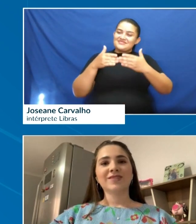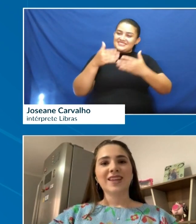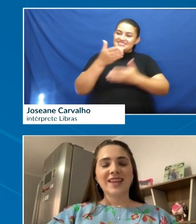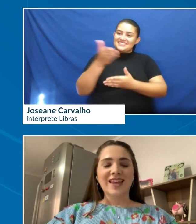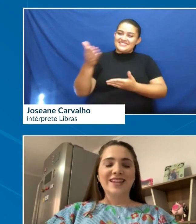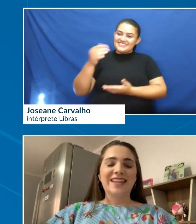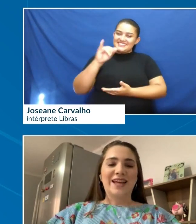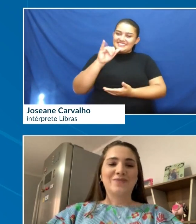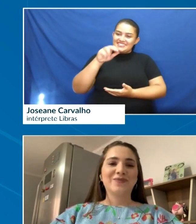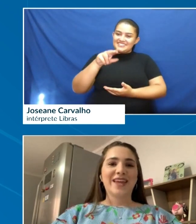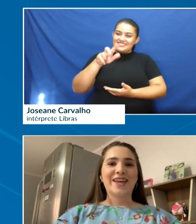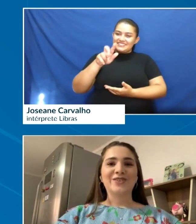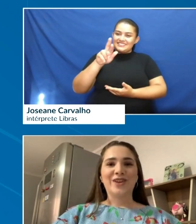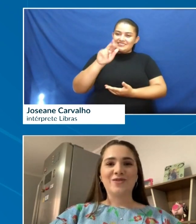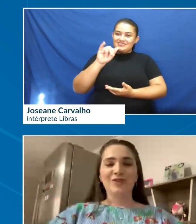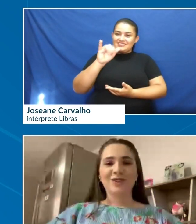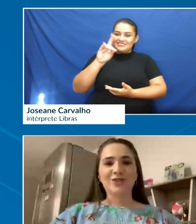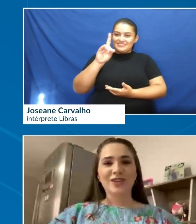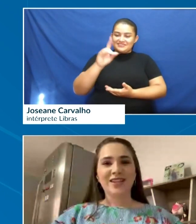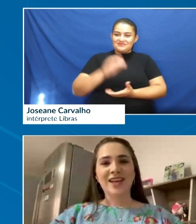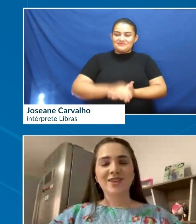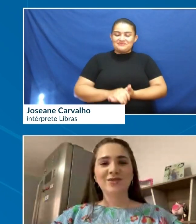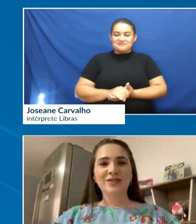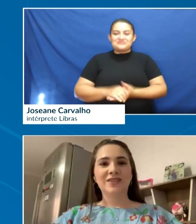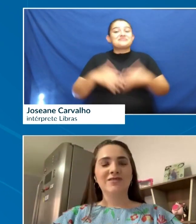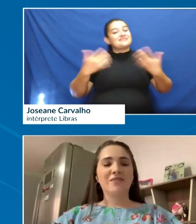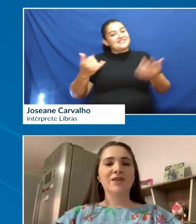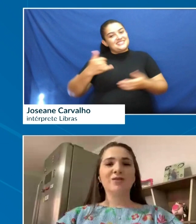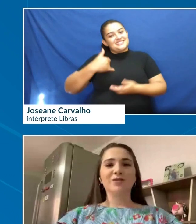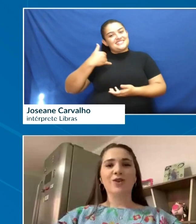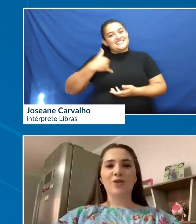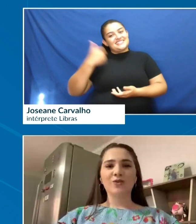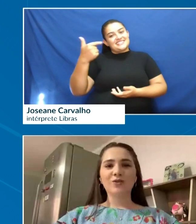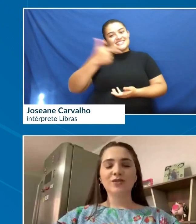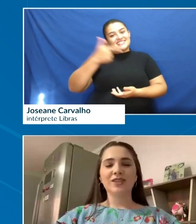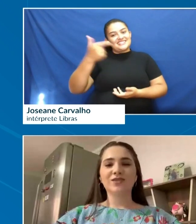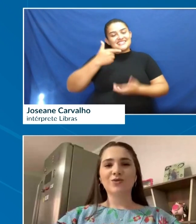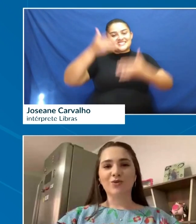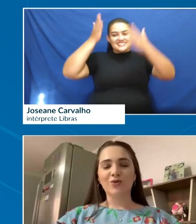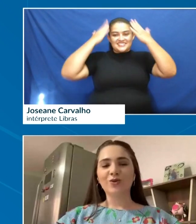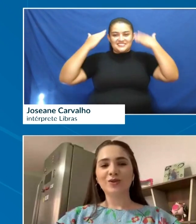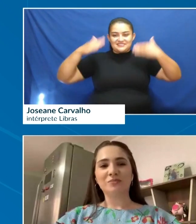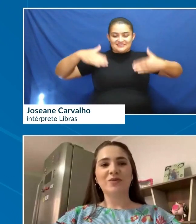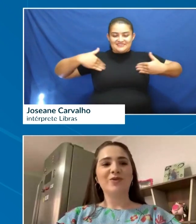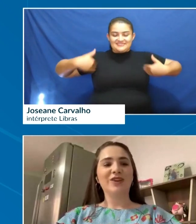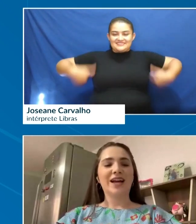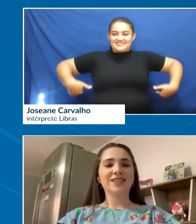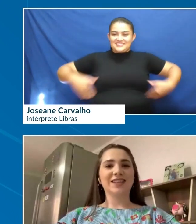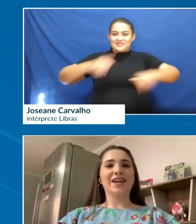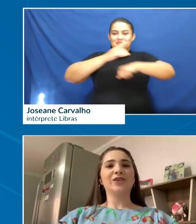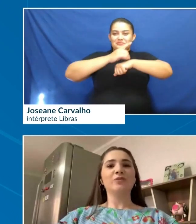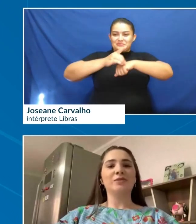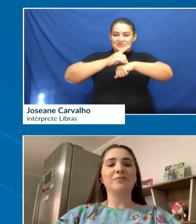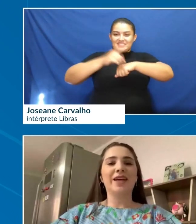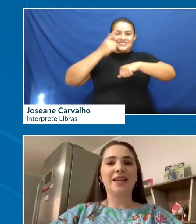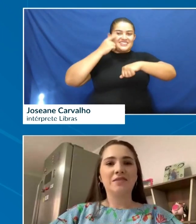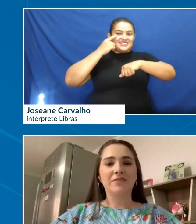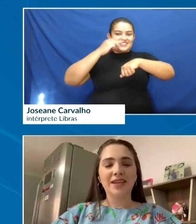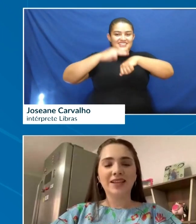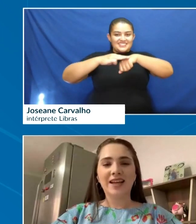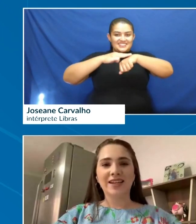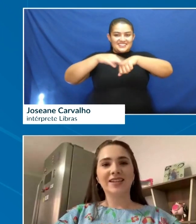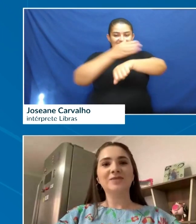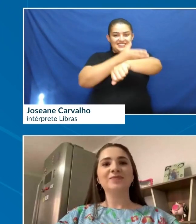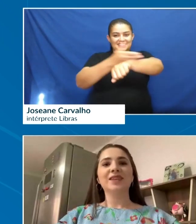autodescrição. Tá, eu tenho 22 anos, tenho cabelos longos, escuros, meu olho castanho, minha pele